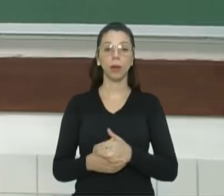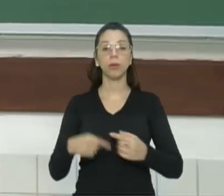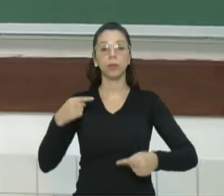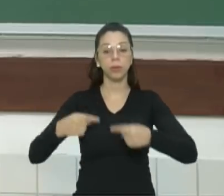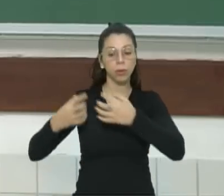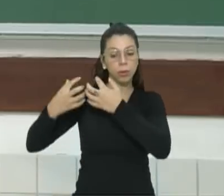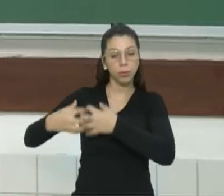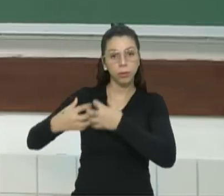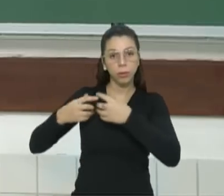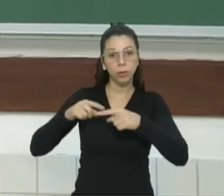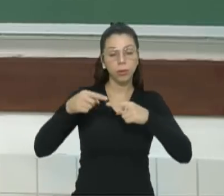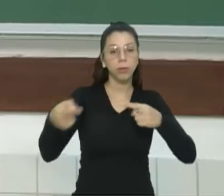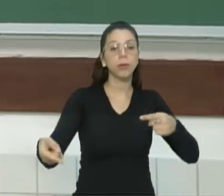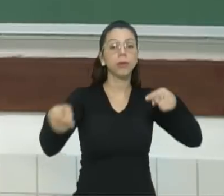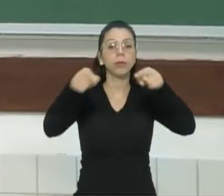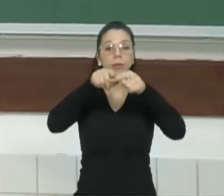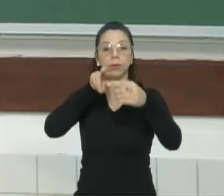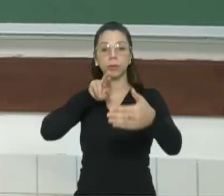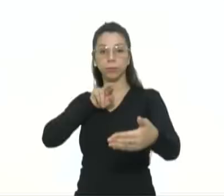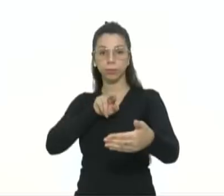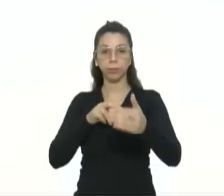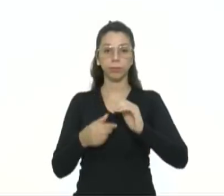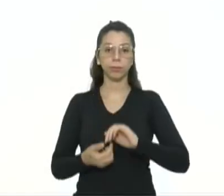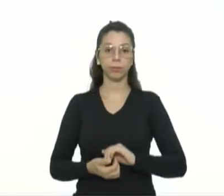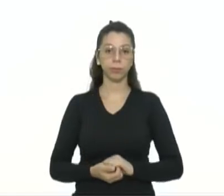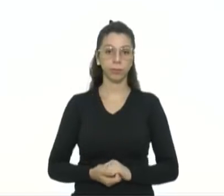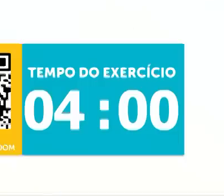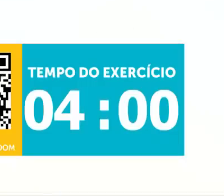até aqui. Daqui a pouquinho voltamos.